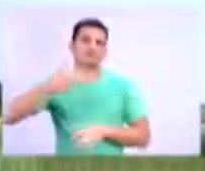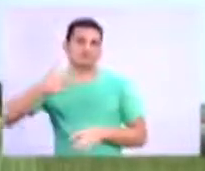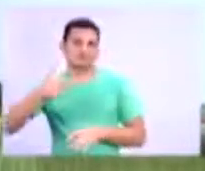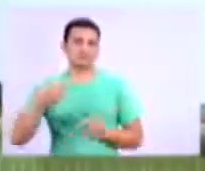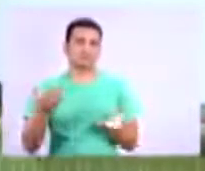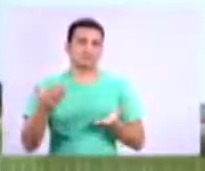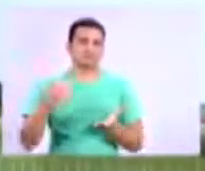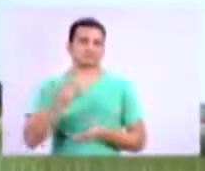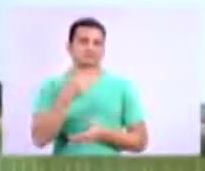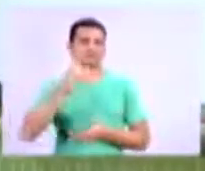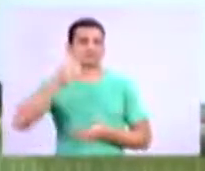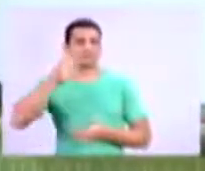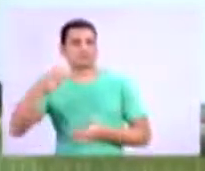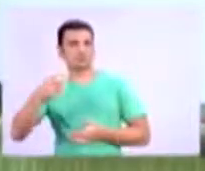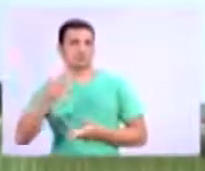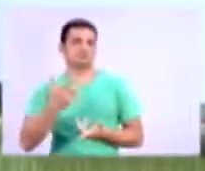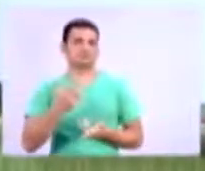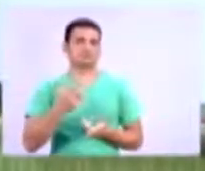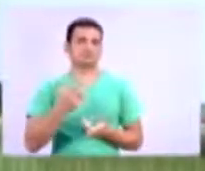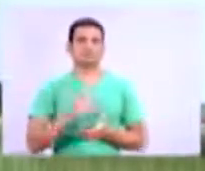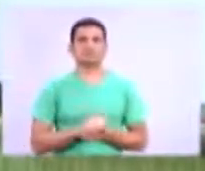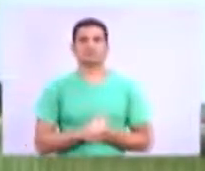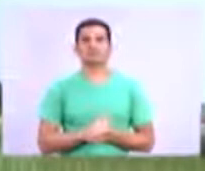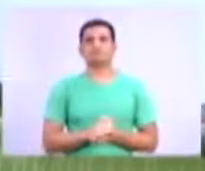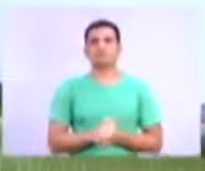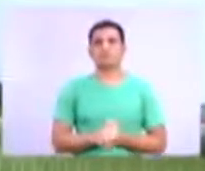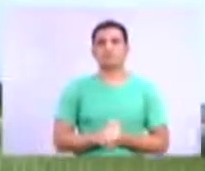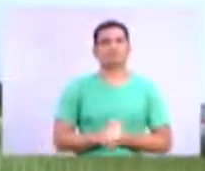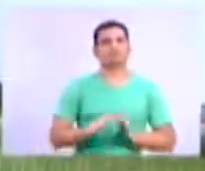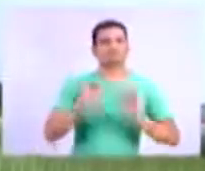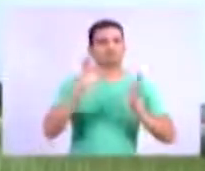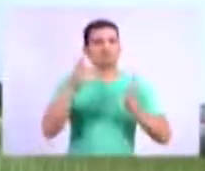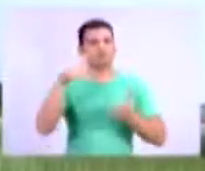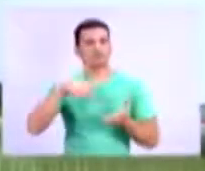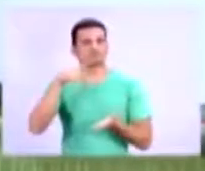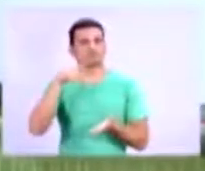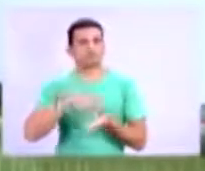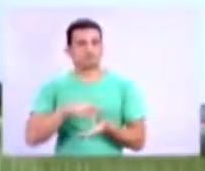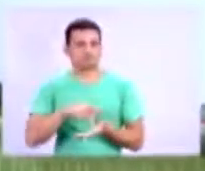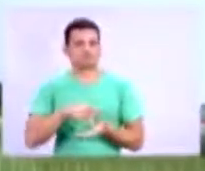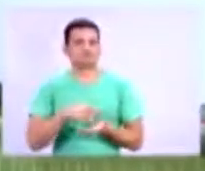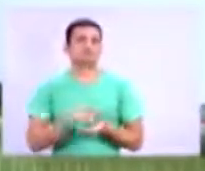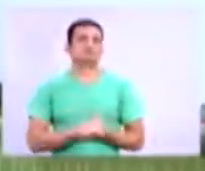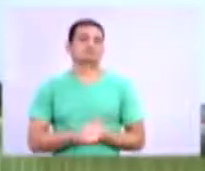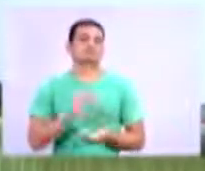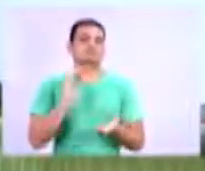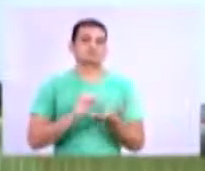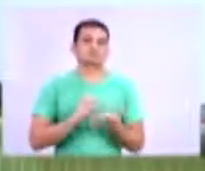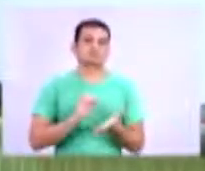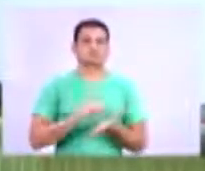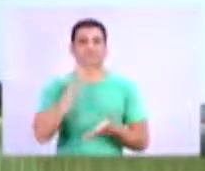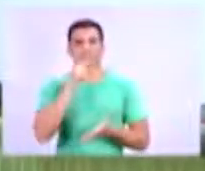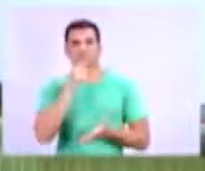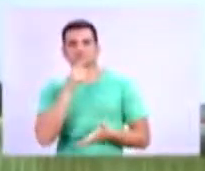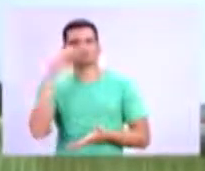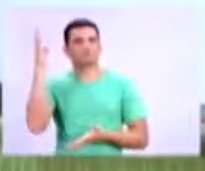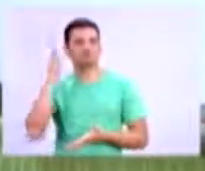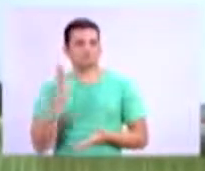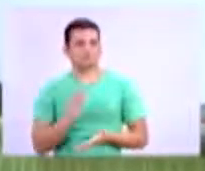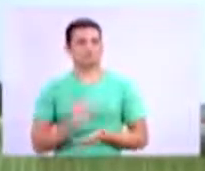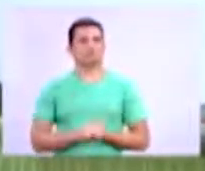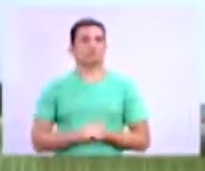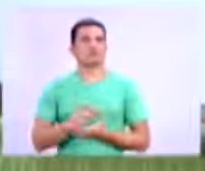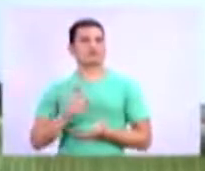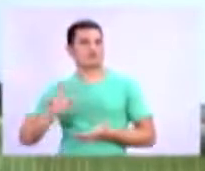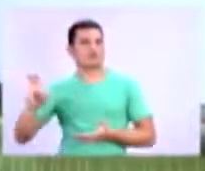hoje nós estamos em 2015, e isso já é uma realidade. Então, a falta de água no Brasil, em vários estados do